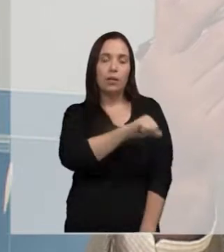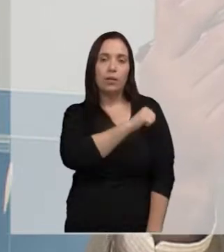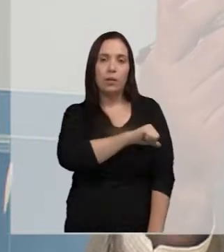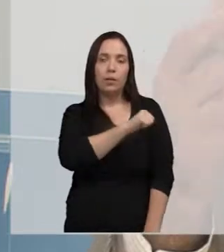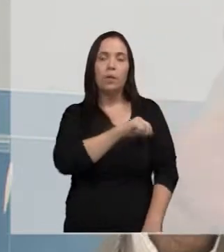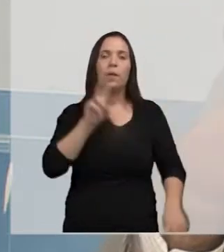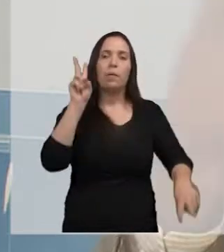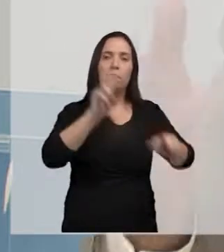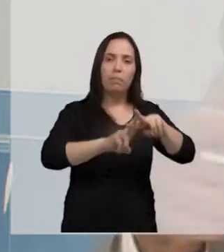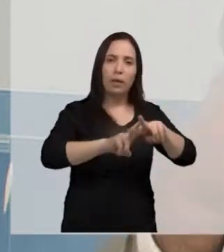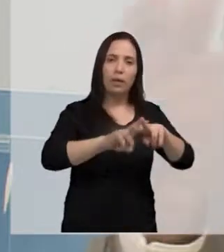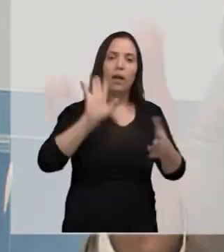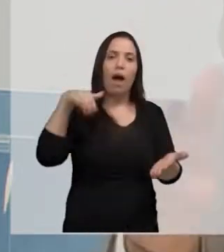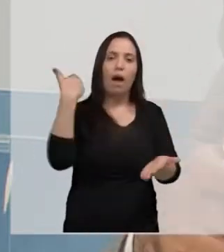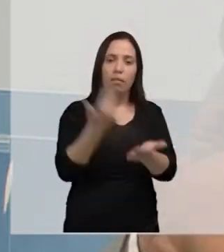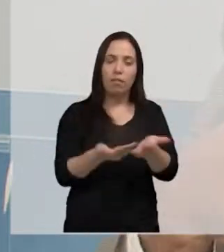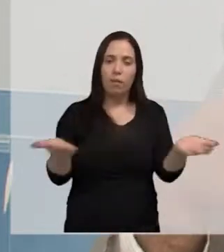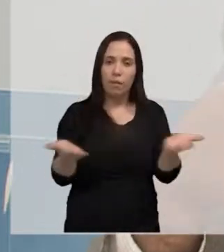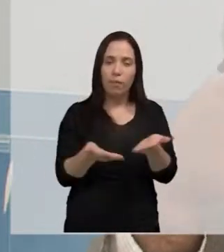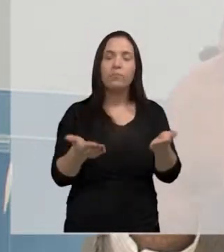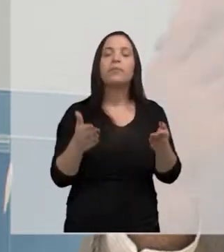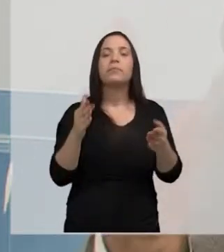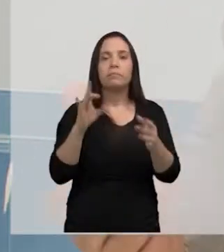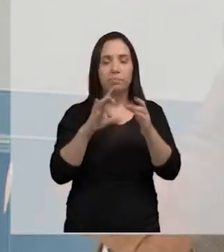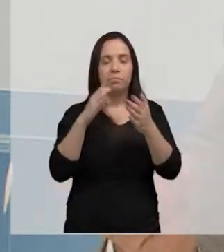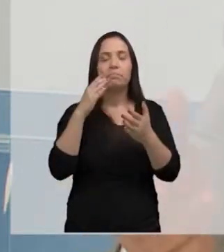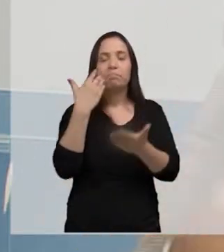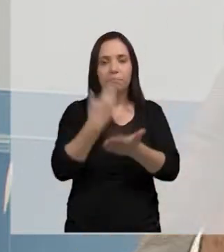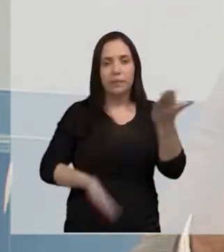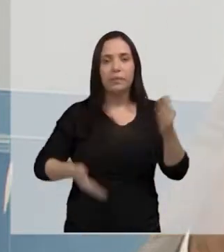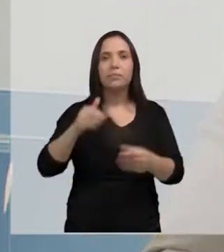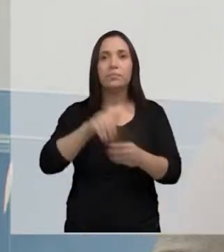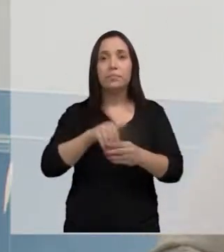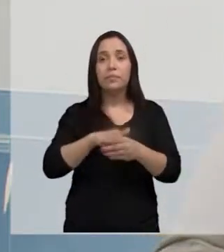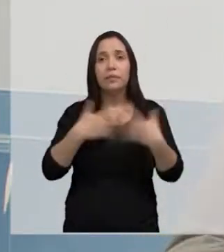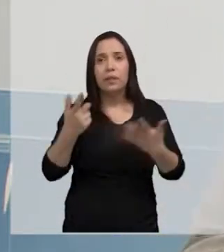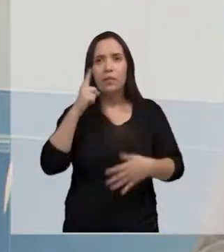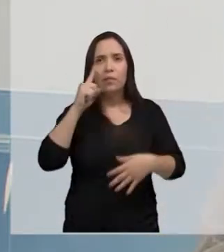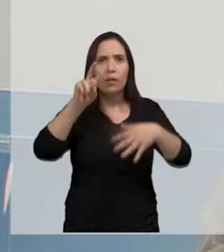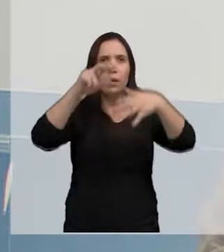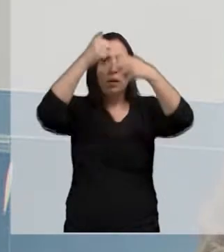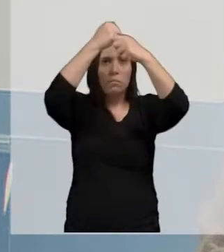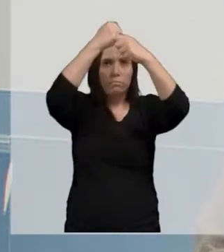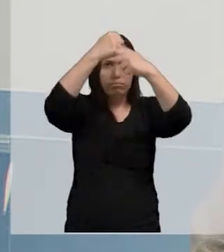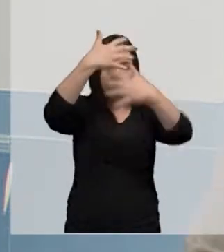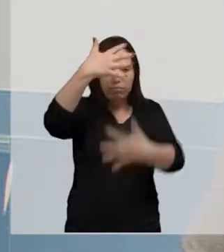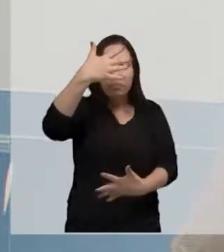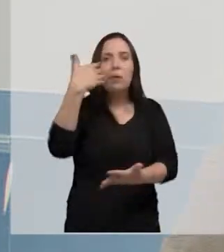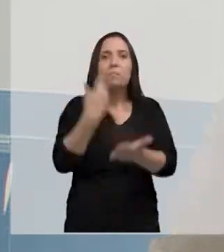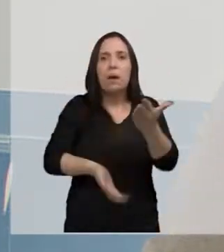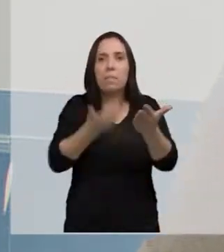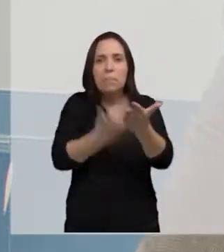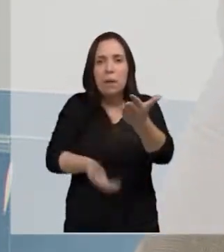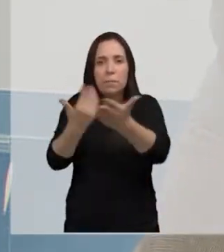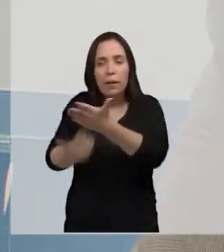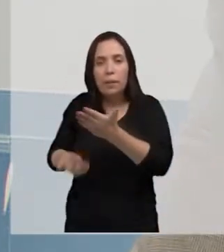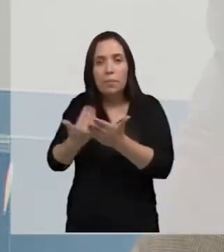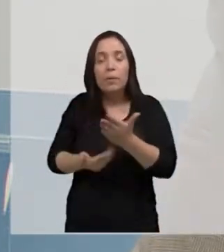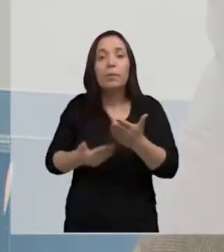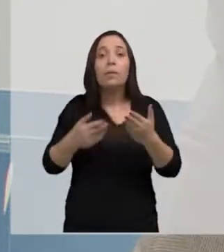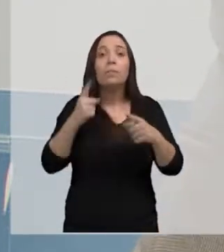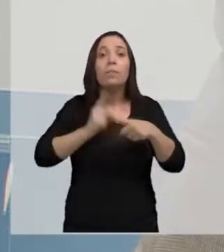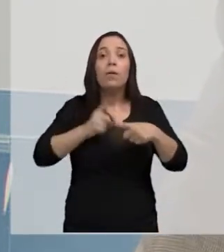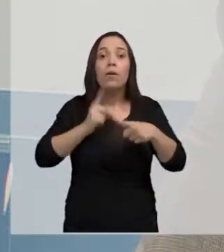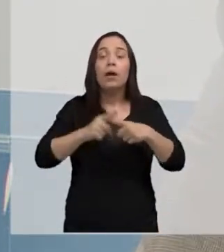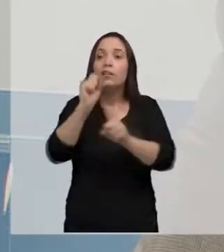Janeiro, que foi preso, está preso até hoje, também perdeu a eleição. Então, a pancada foi grande. Em cima de quê?